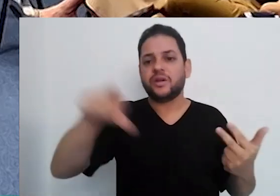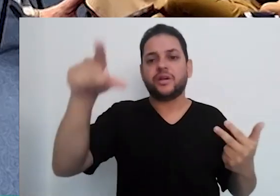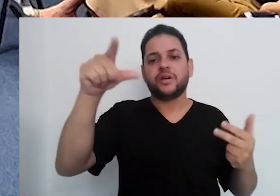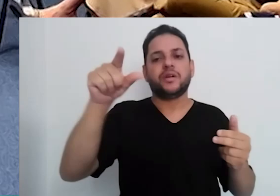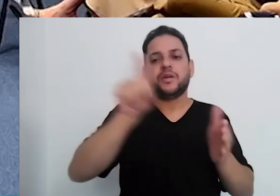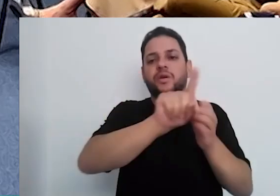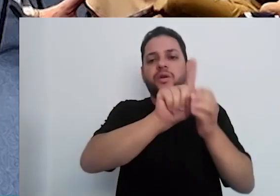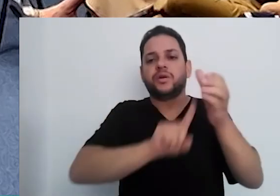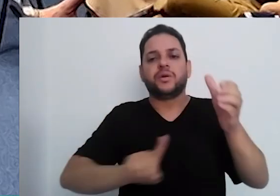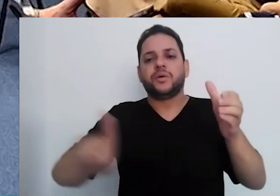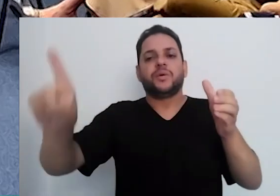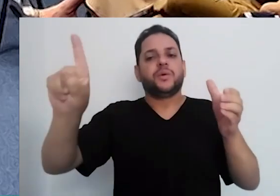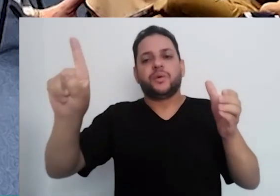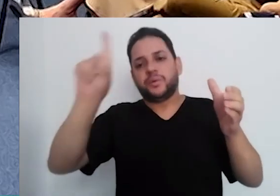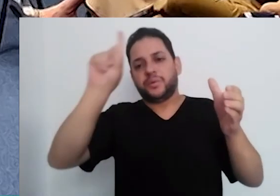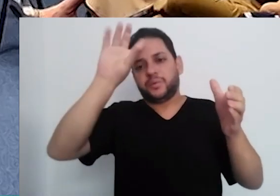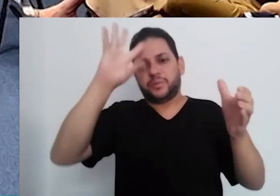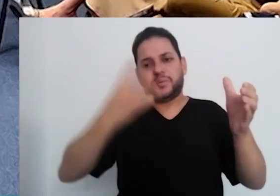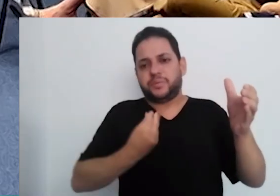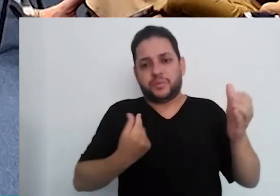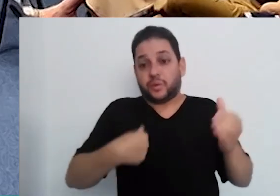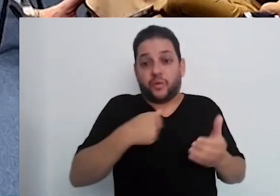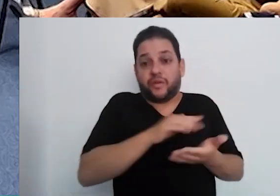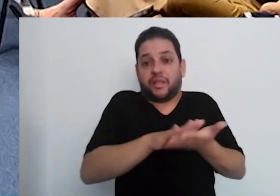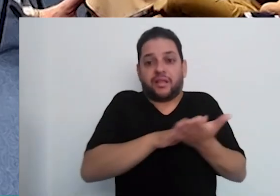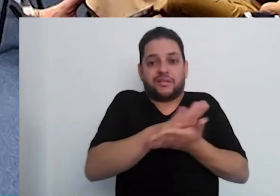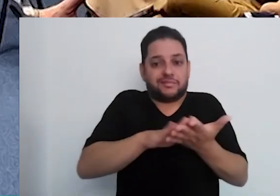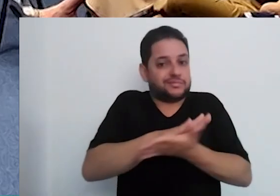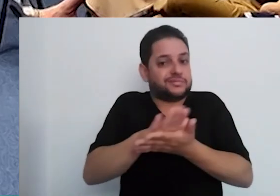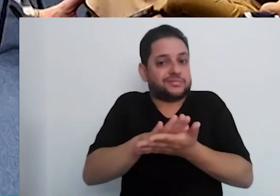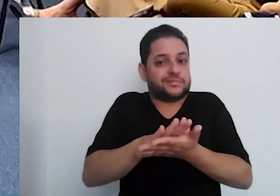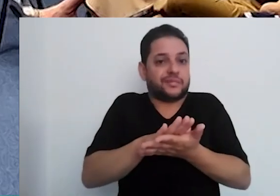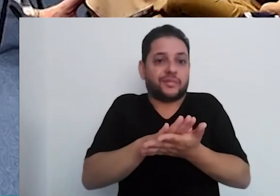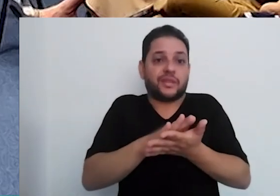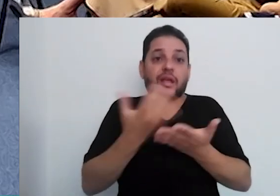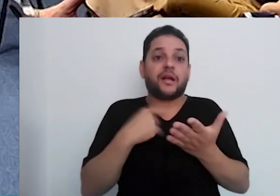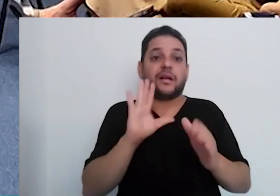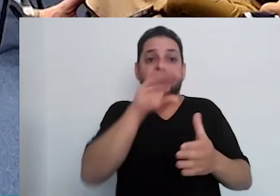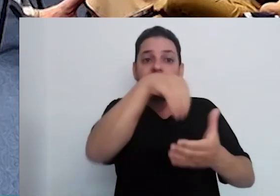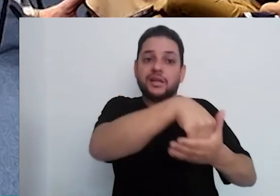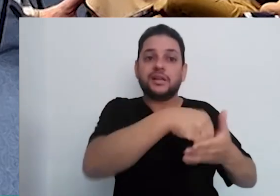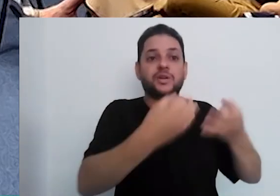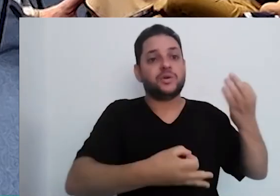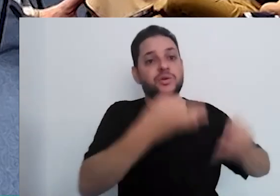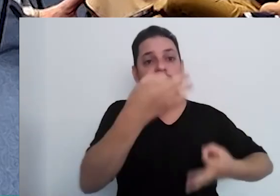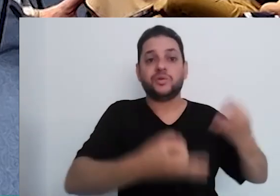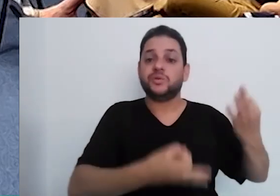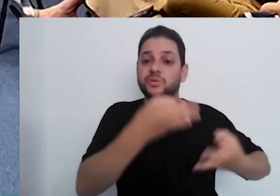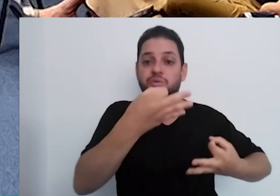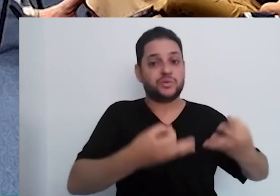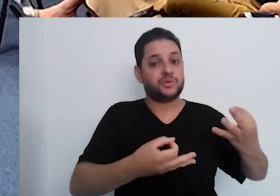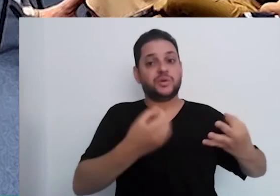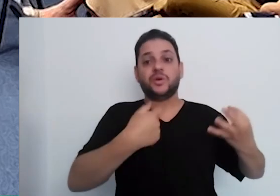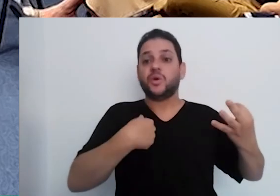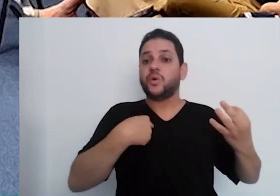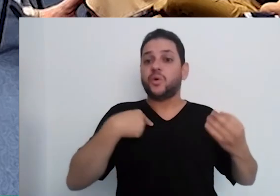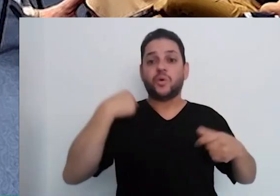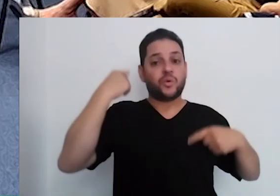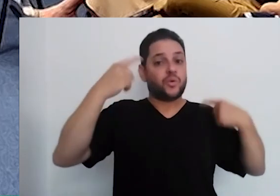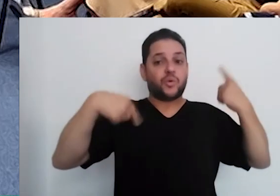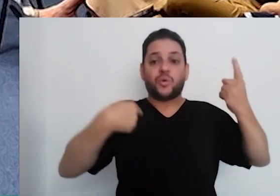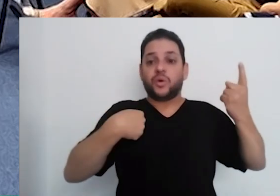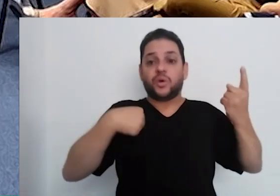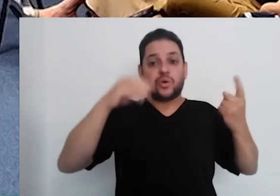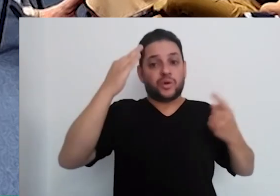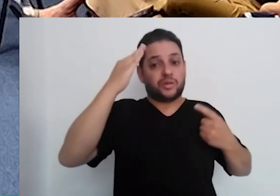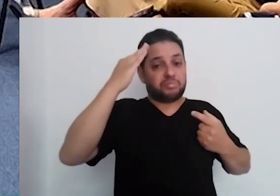constelação familiar eu não tenho nada a ver com isso agora isso tá dentro do Judiciário eu acho uma loucura eu não consigo entender eu gostaria que